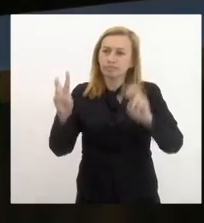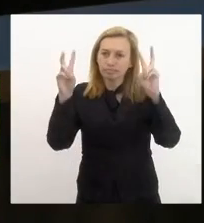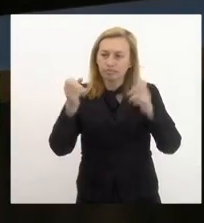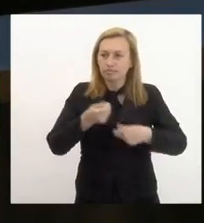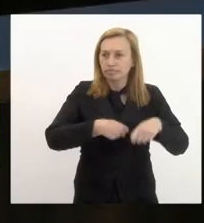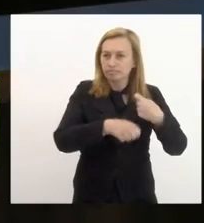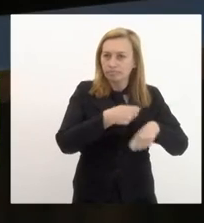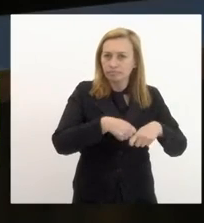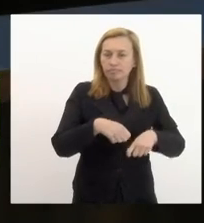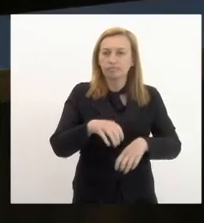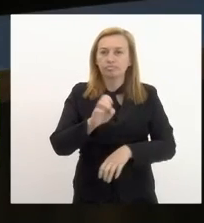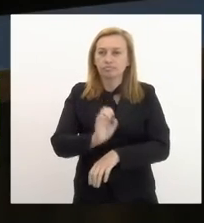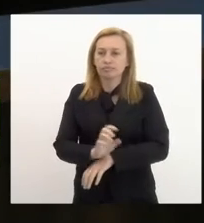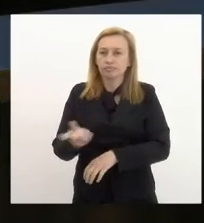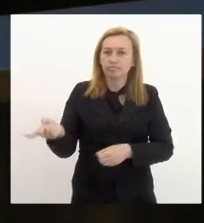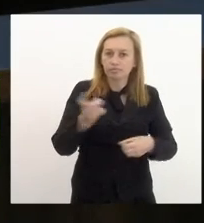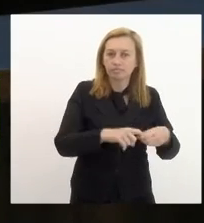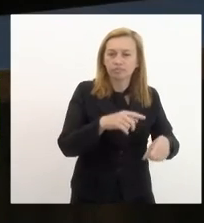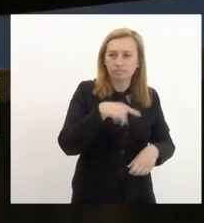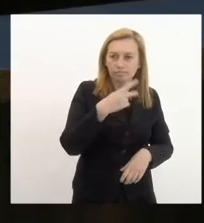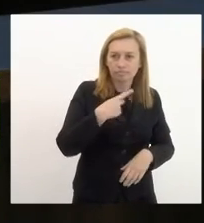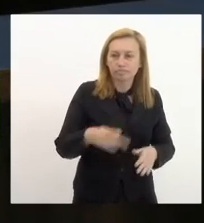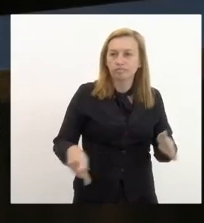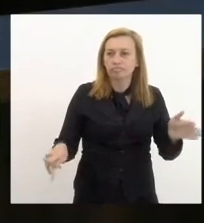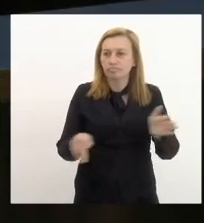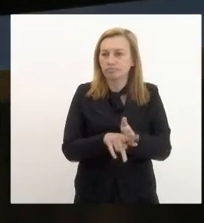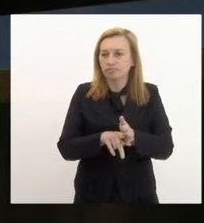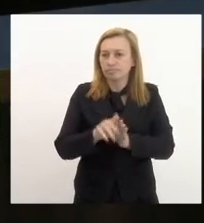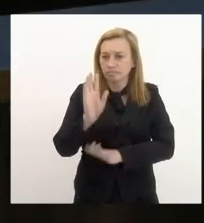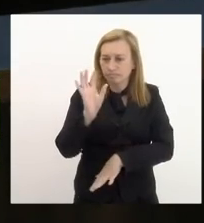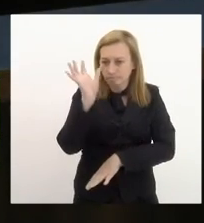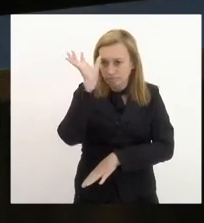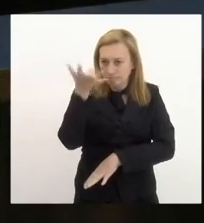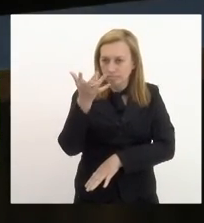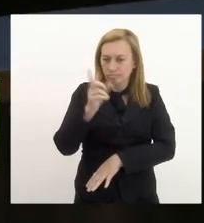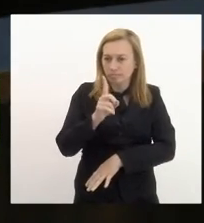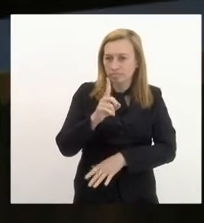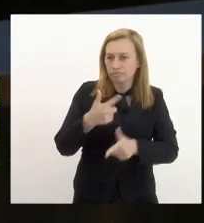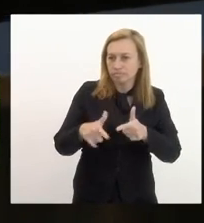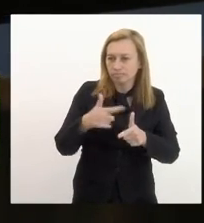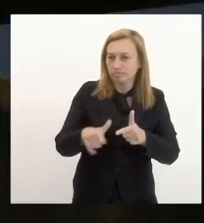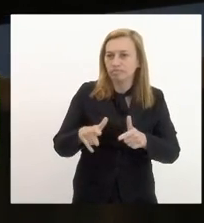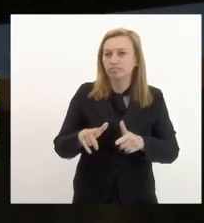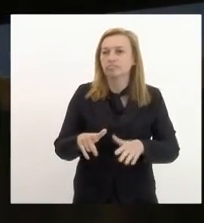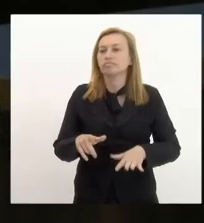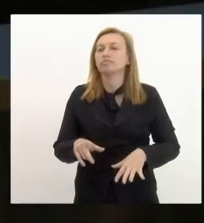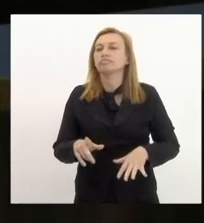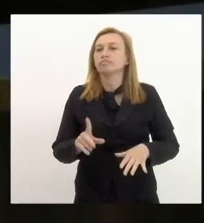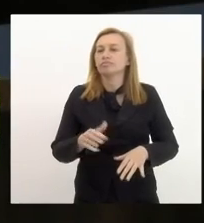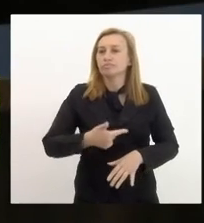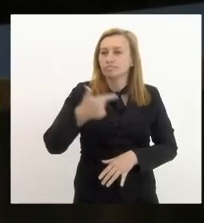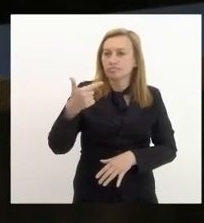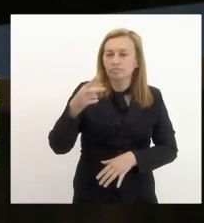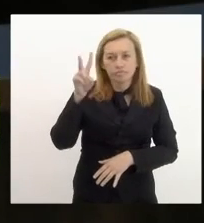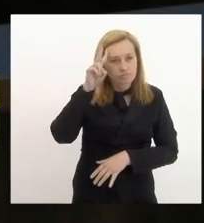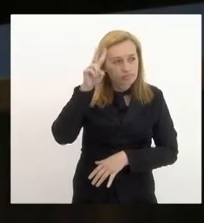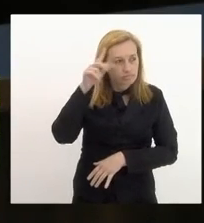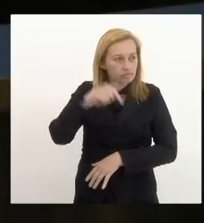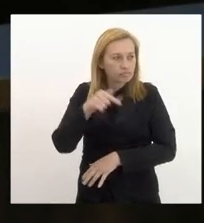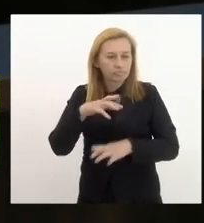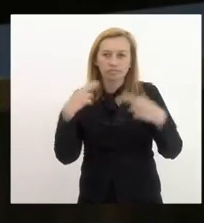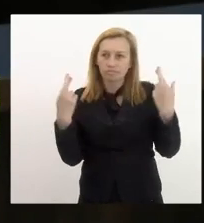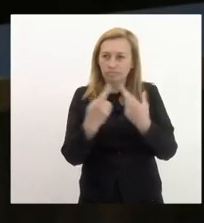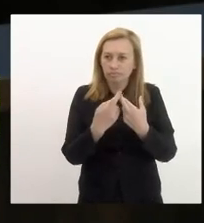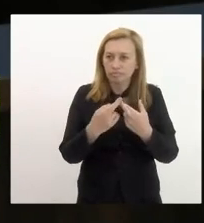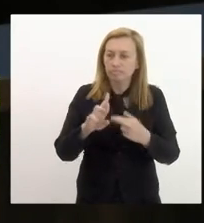situação eu volto a repetir nós somos parte da solução e não problema estaria aqui na segunda-feira na audiência